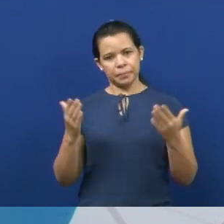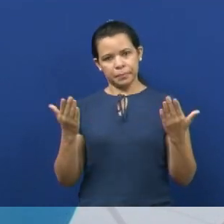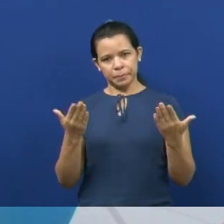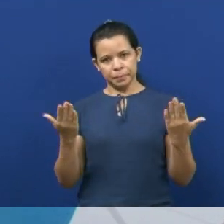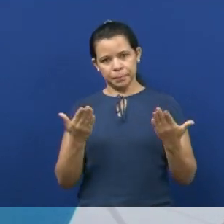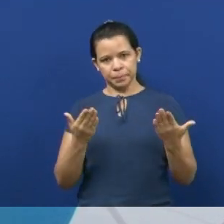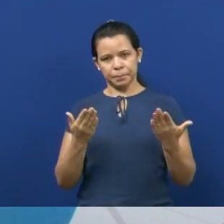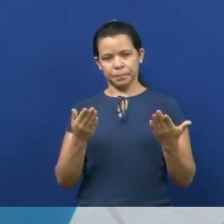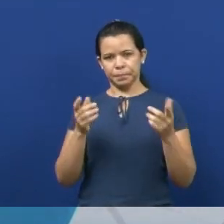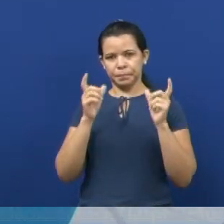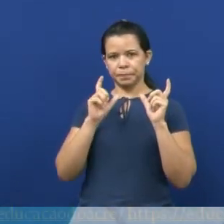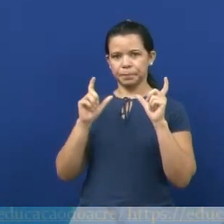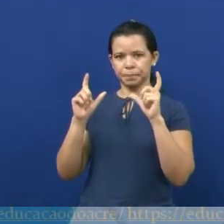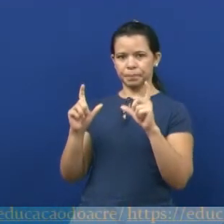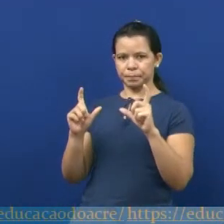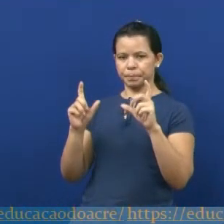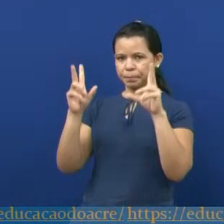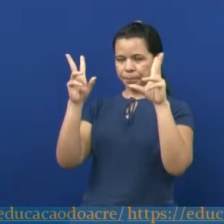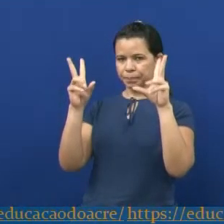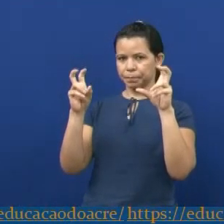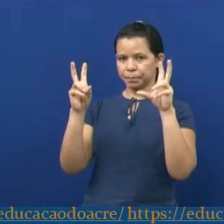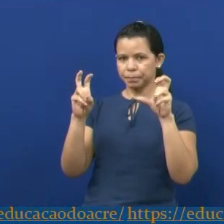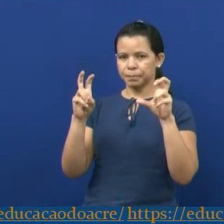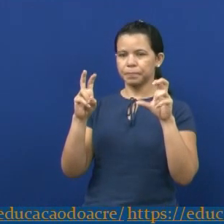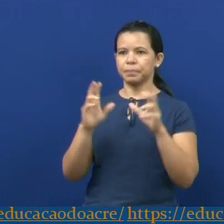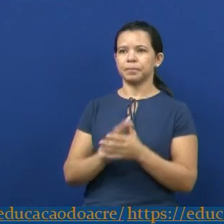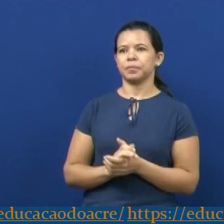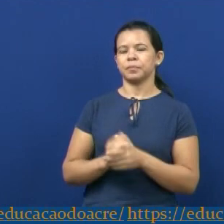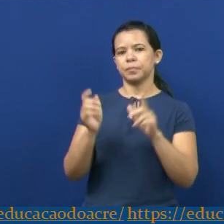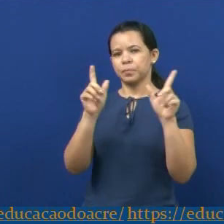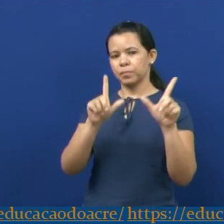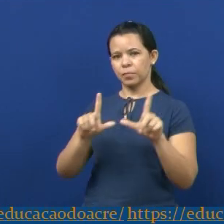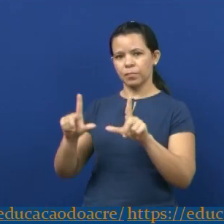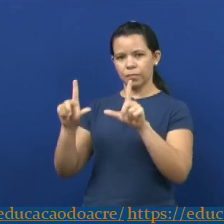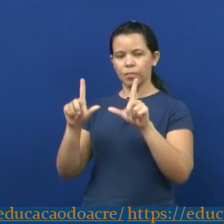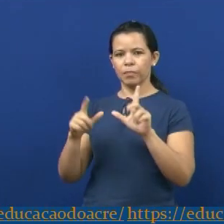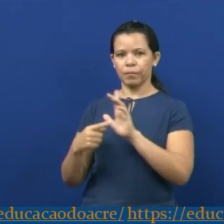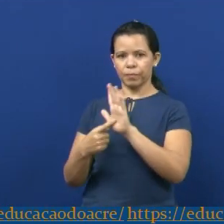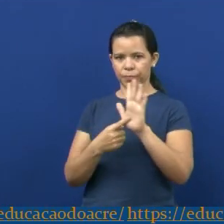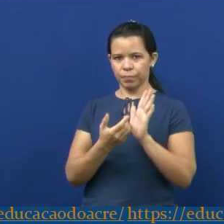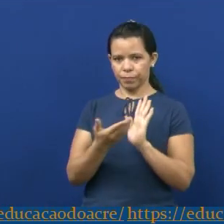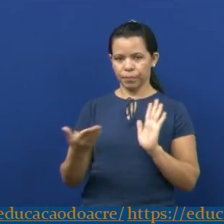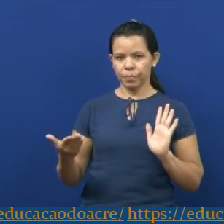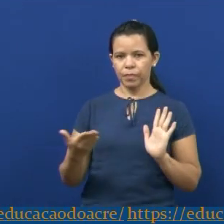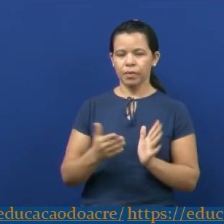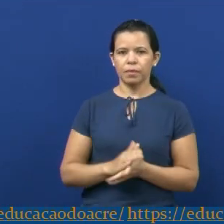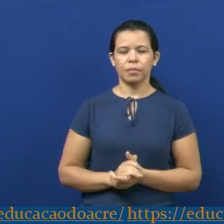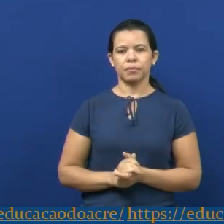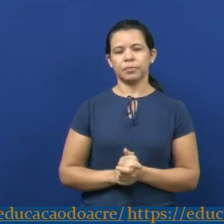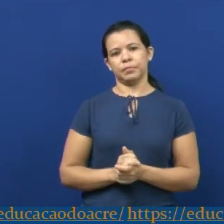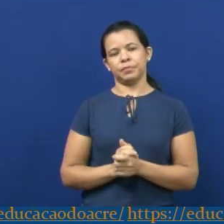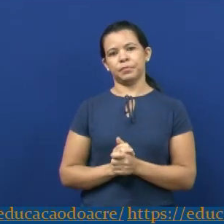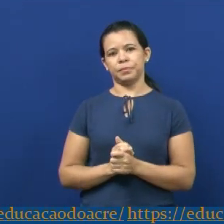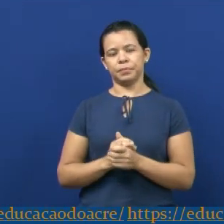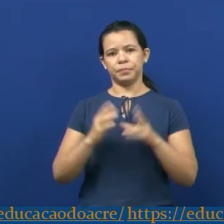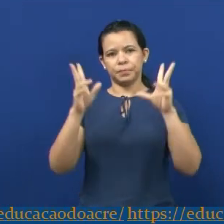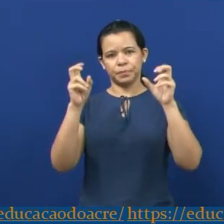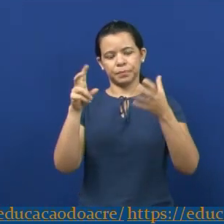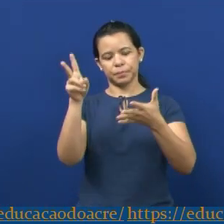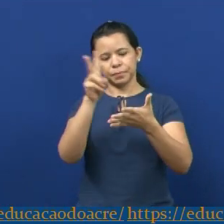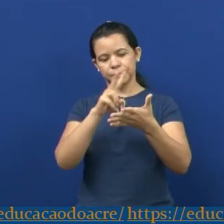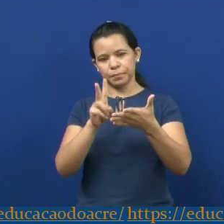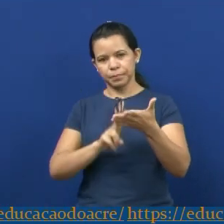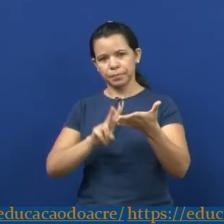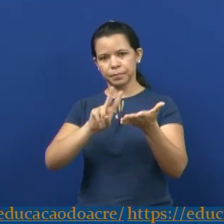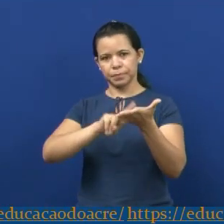agora para o nosso tema. Eu gostaria de compartilhar com vocês o slide, né, o nosso tema da aula, leitura,